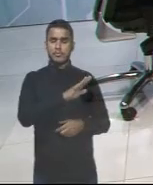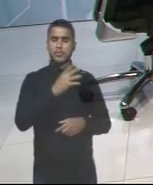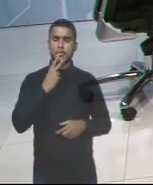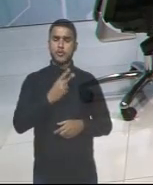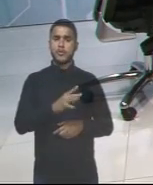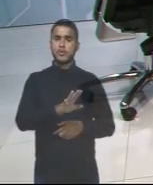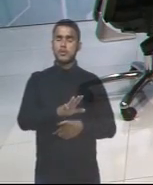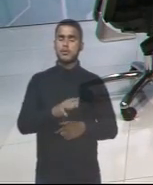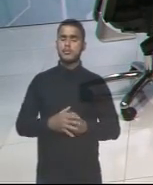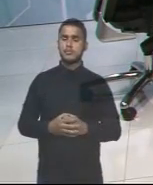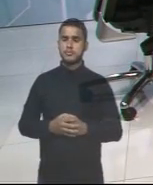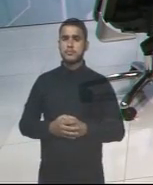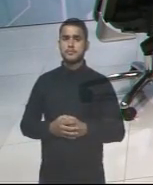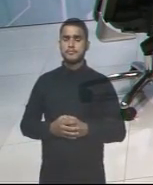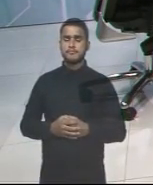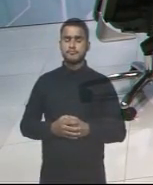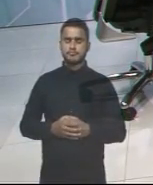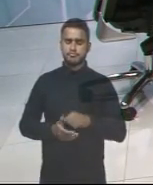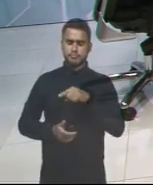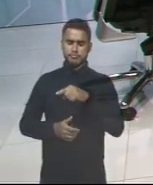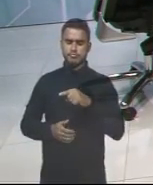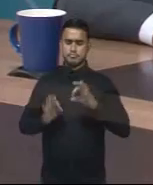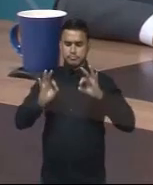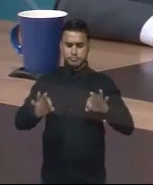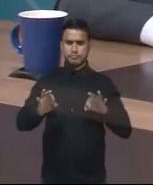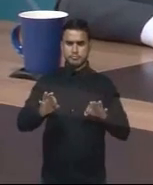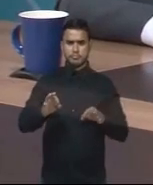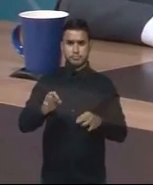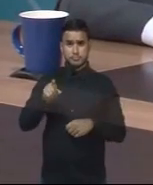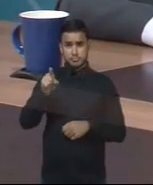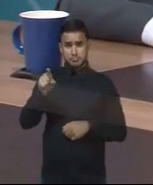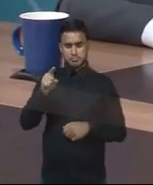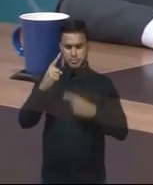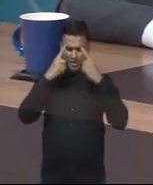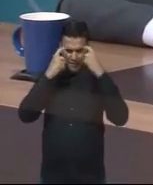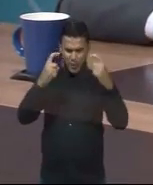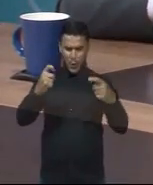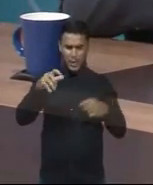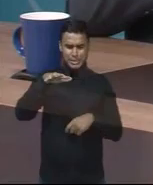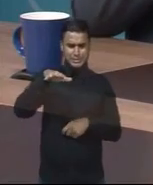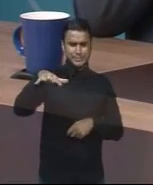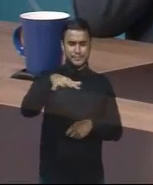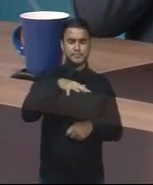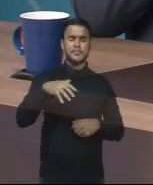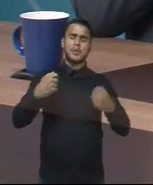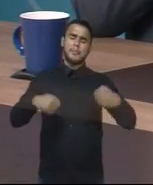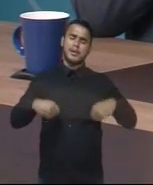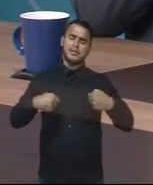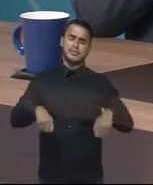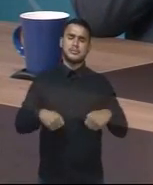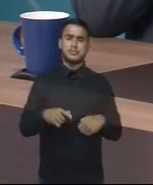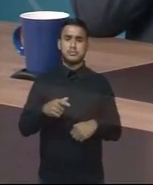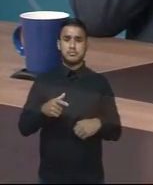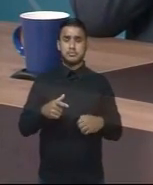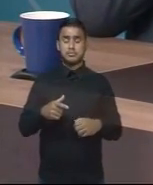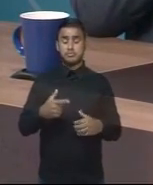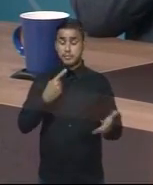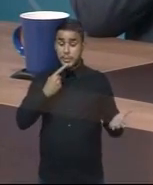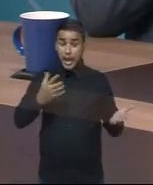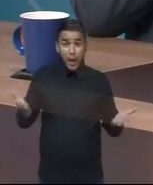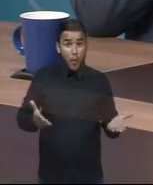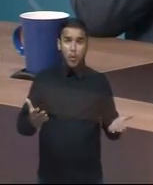contra a criminalidade necessariamente devem constituir um amplo pacote de medidas, algumas de curto, médio e longo